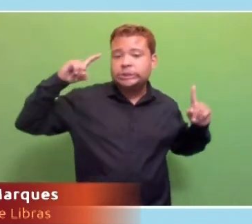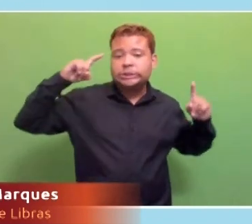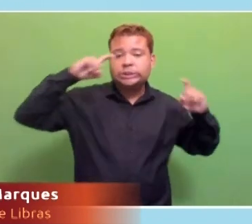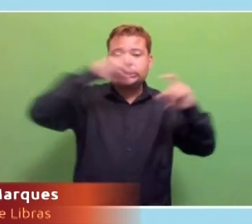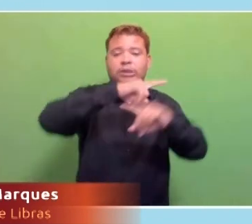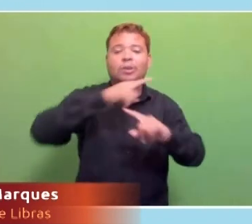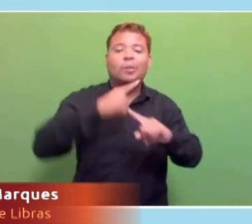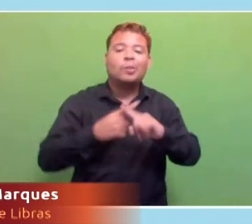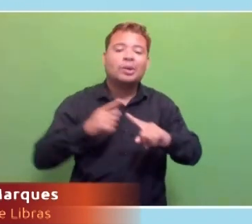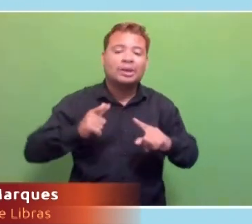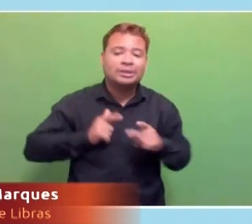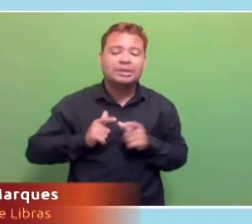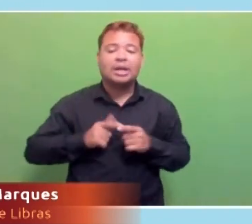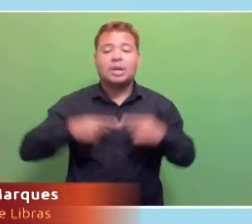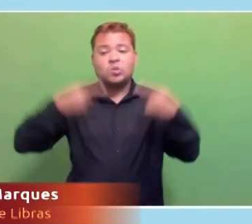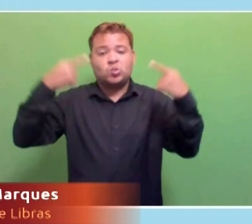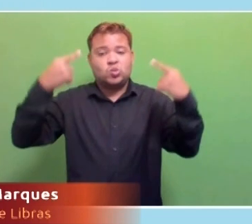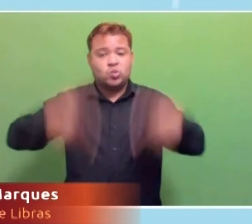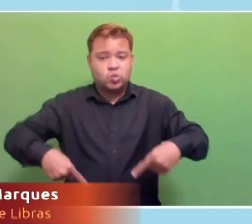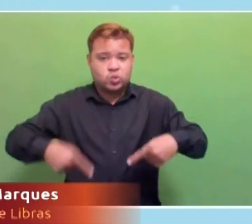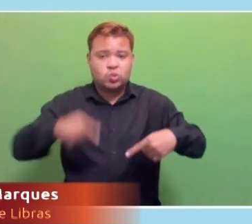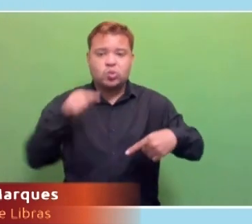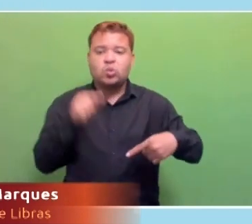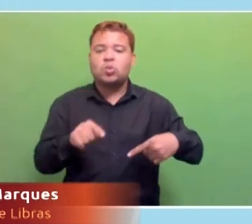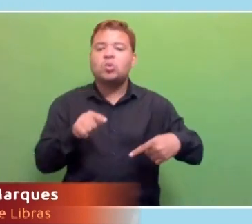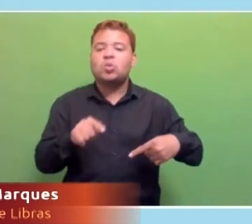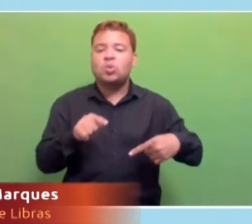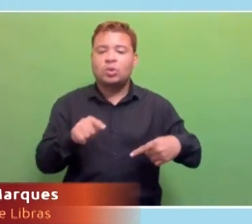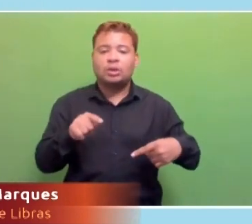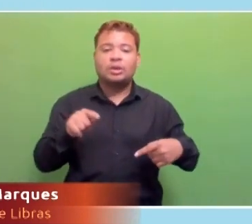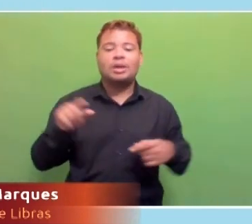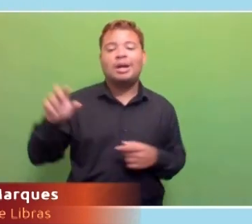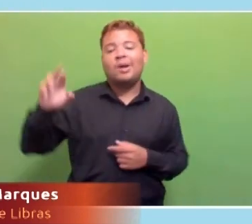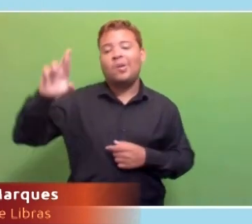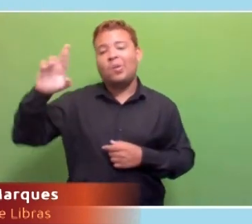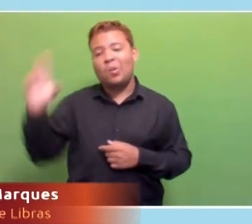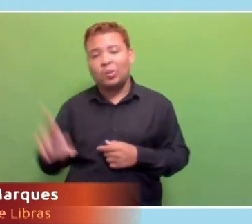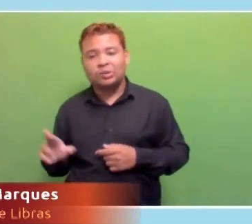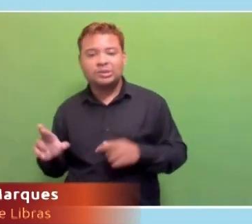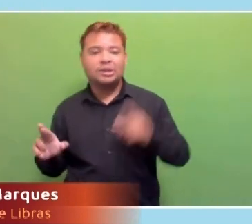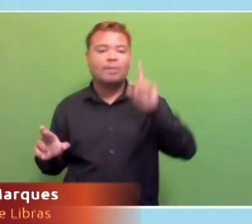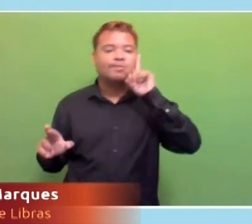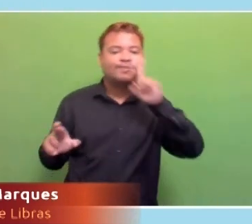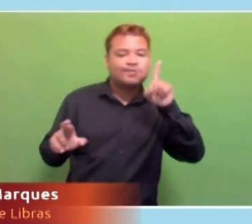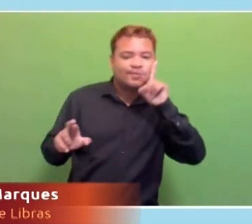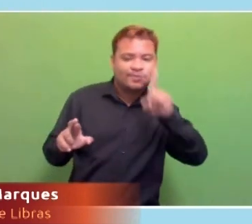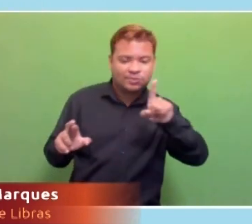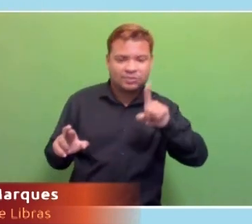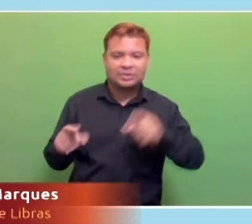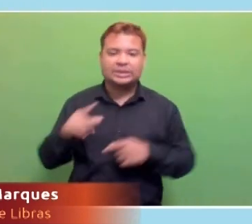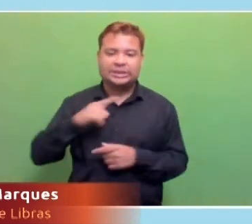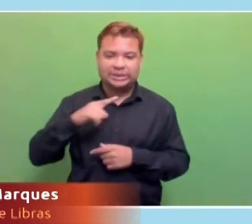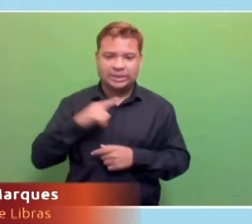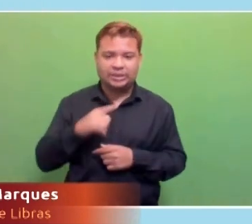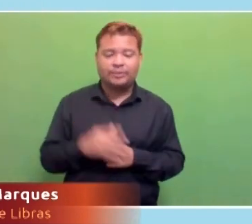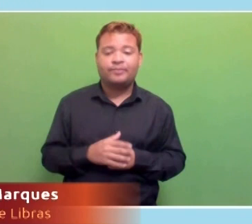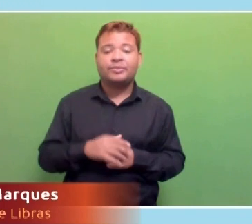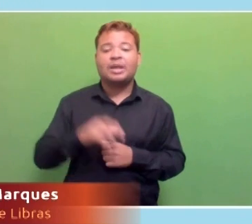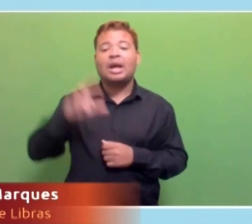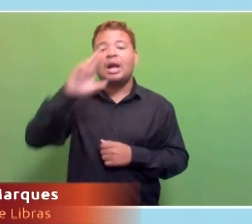guerra, de uma confrontação entre Rússia e Estados Unidos. E na região, a Rússia e os Estados